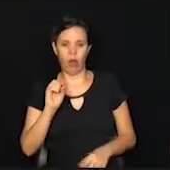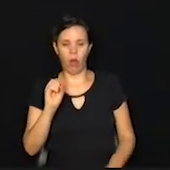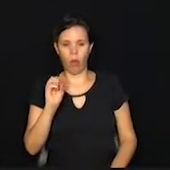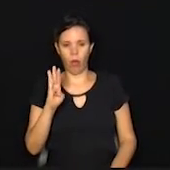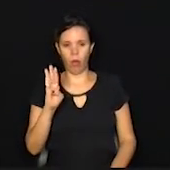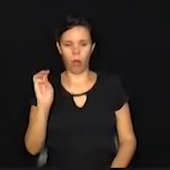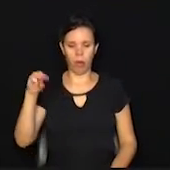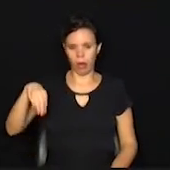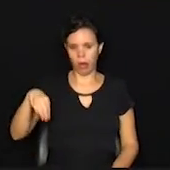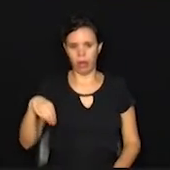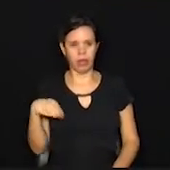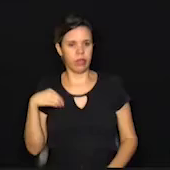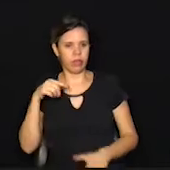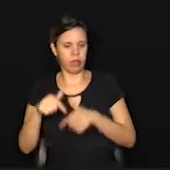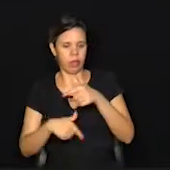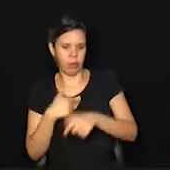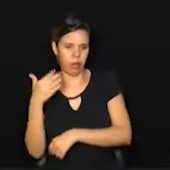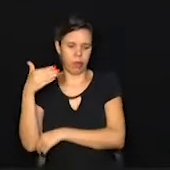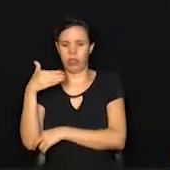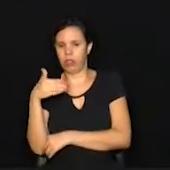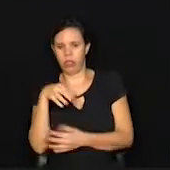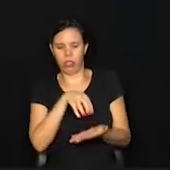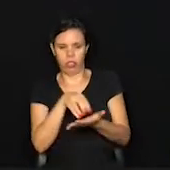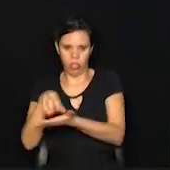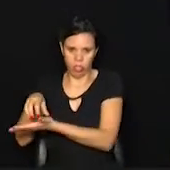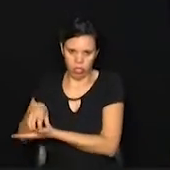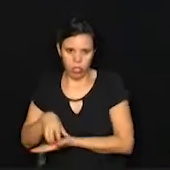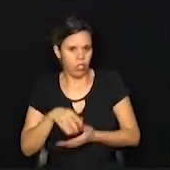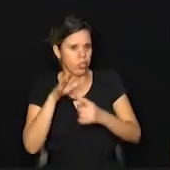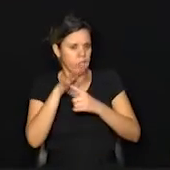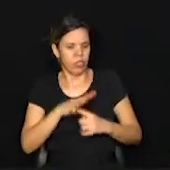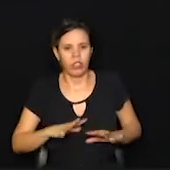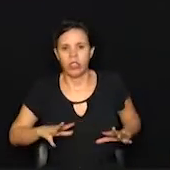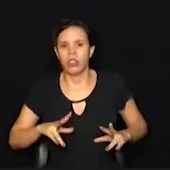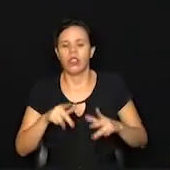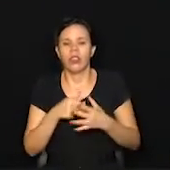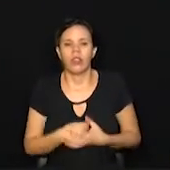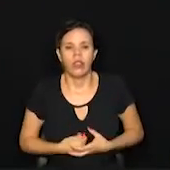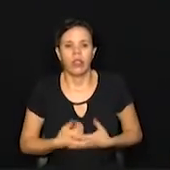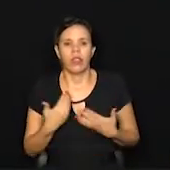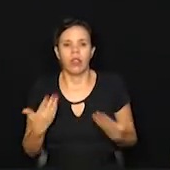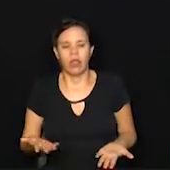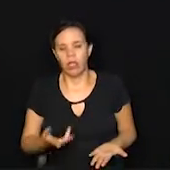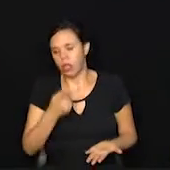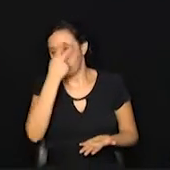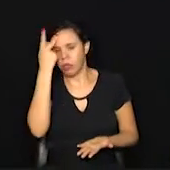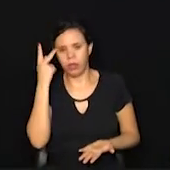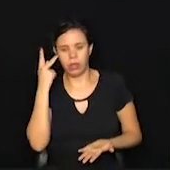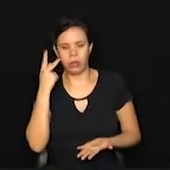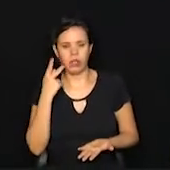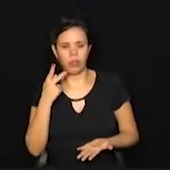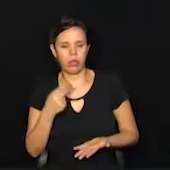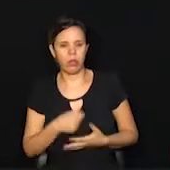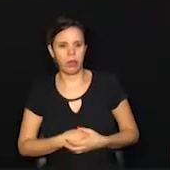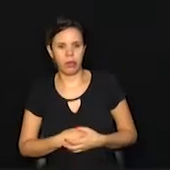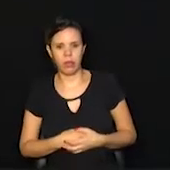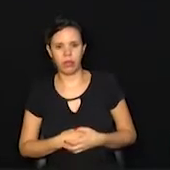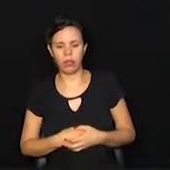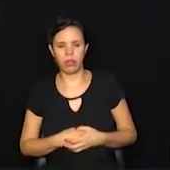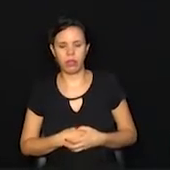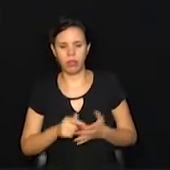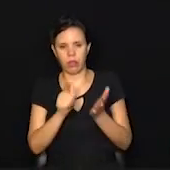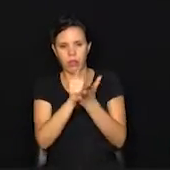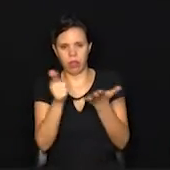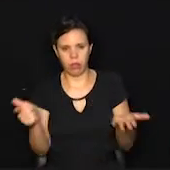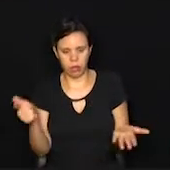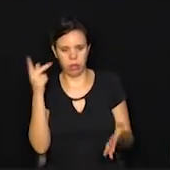operação Bandeirantes e os órgãos de repressão todos então esses caras a começar pela Folha de São Paulo a folha de São Paulo